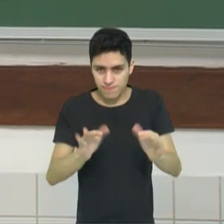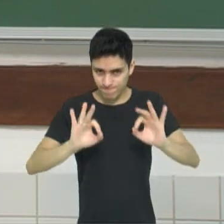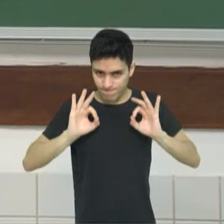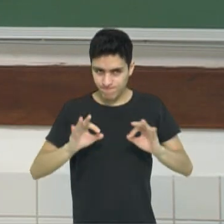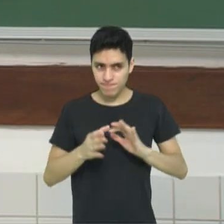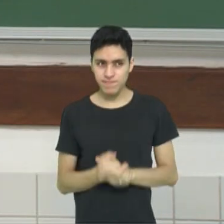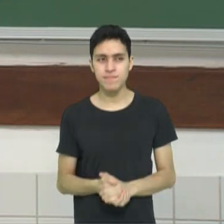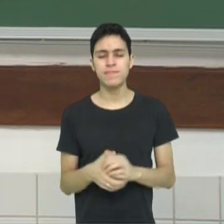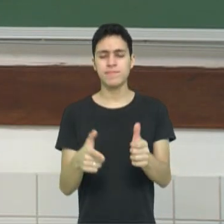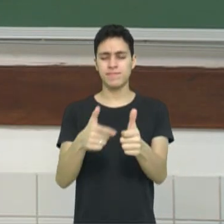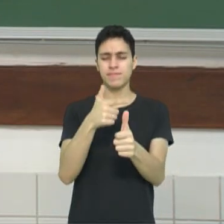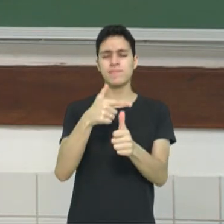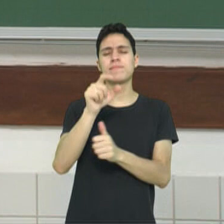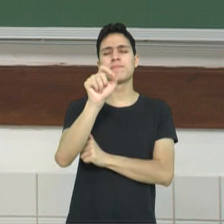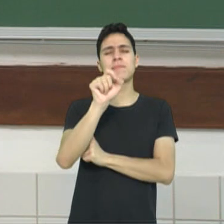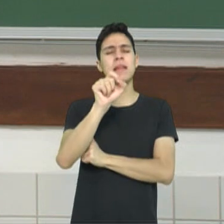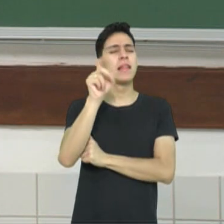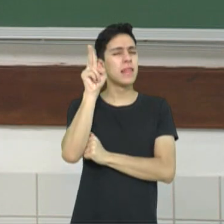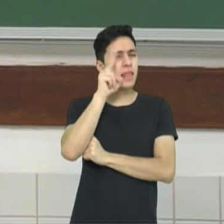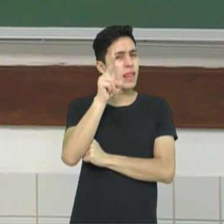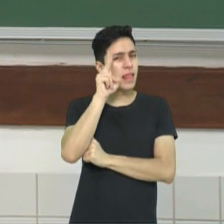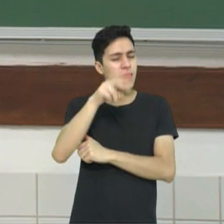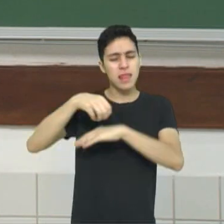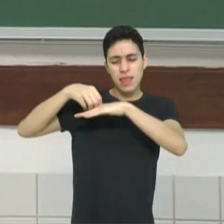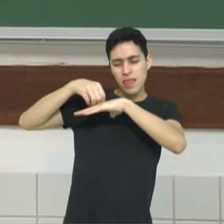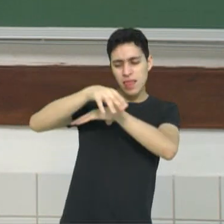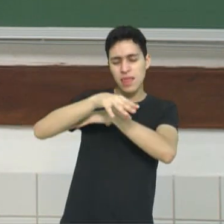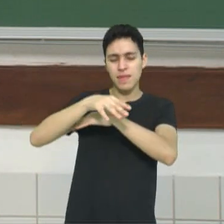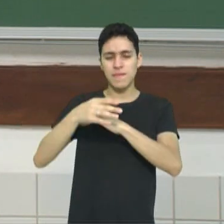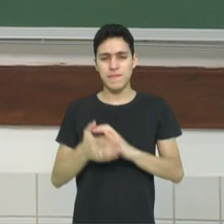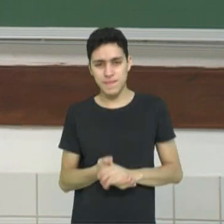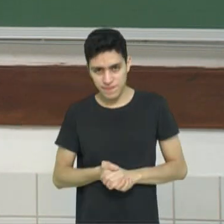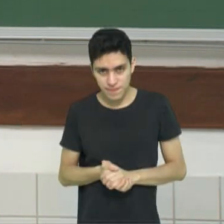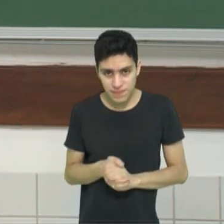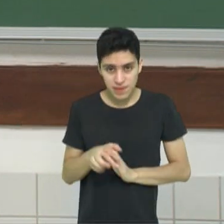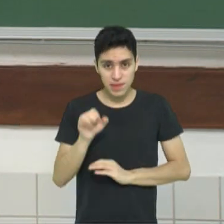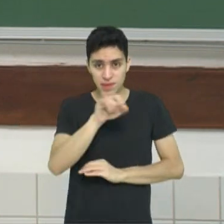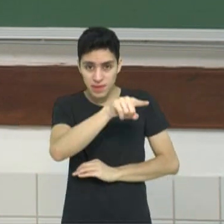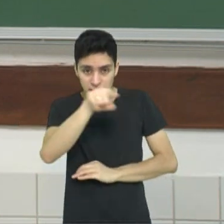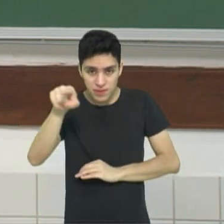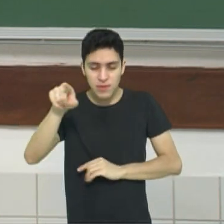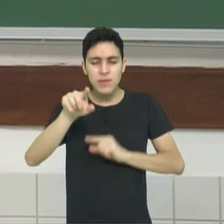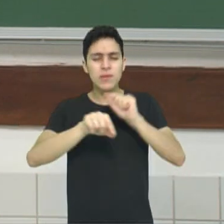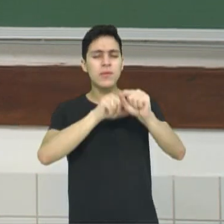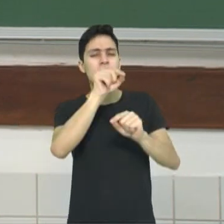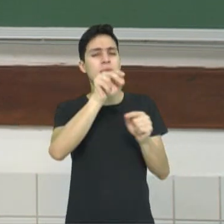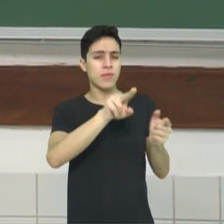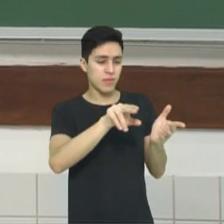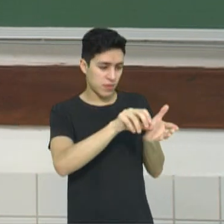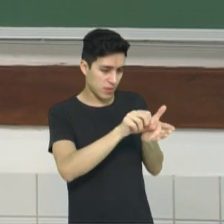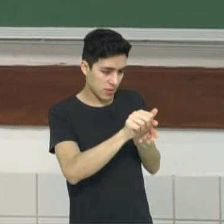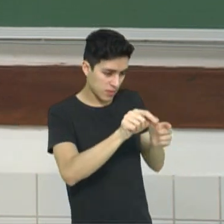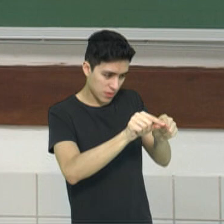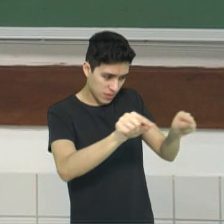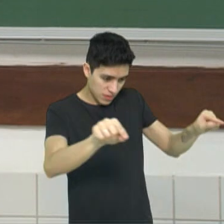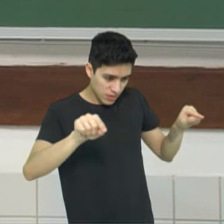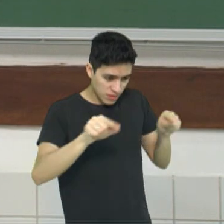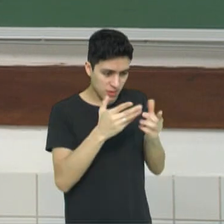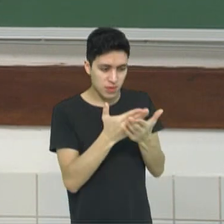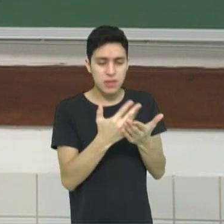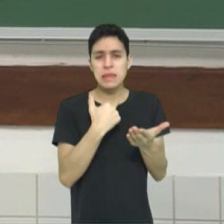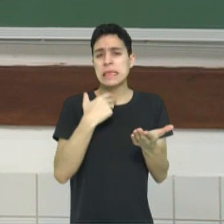qualquer coisa, vamos nos lembrar dos nossos recadinhos básicos. Se você está acessando pelo Classroom, não esqueça,